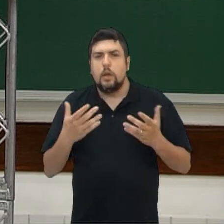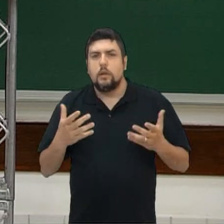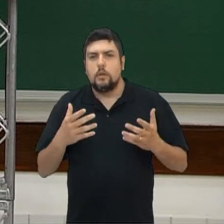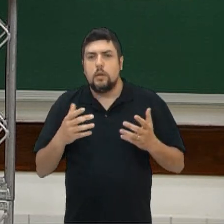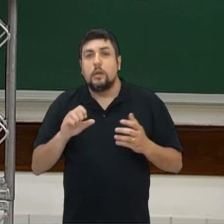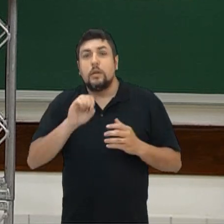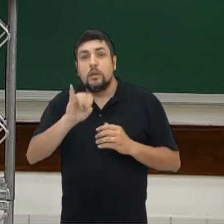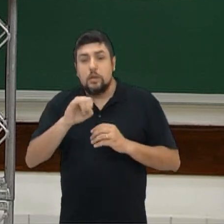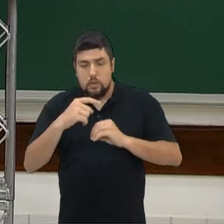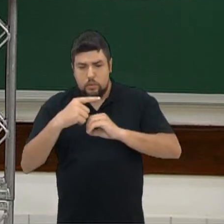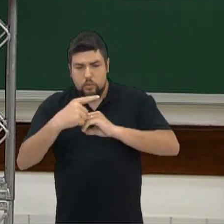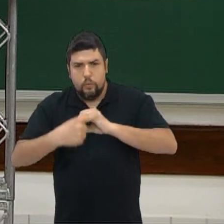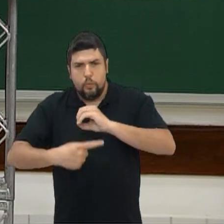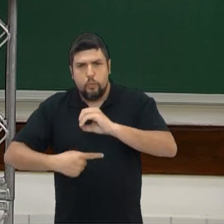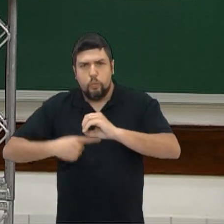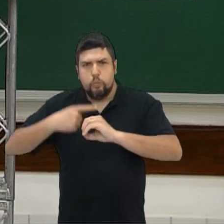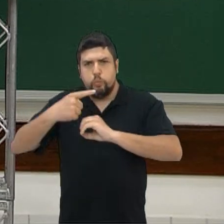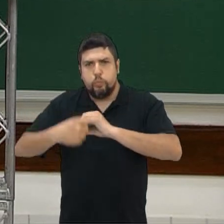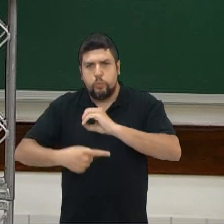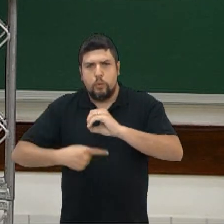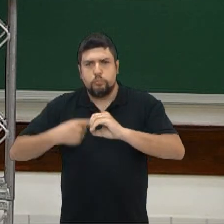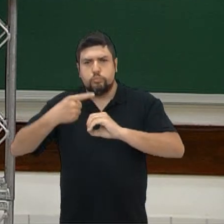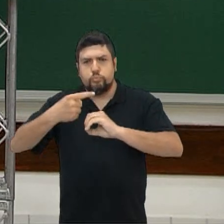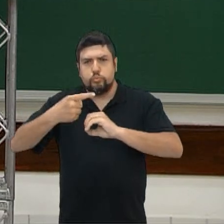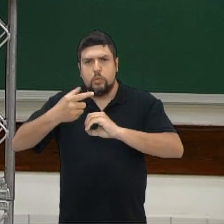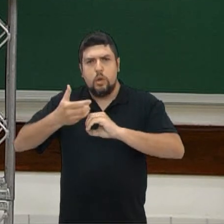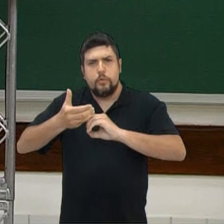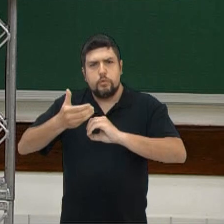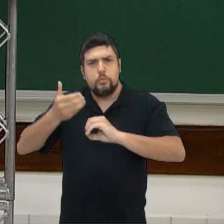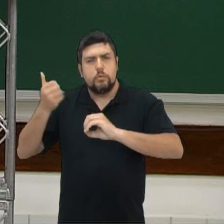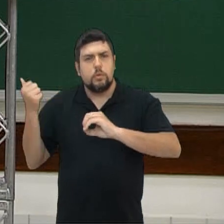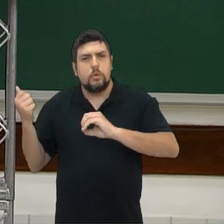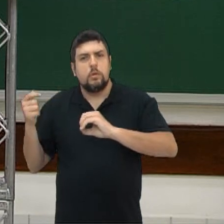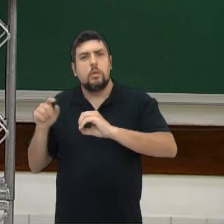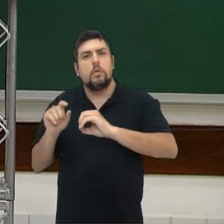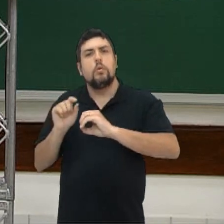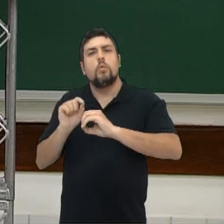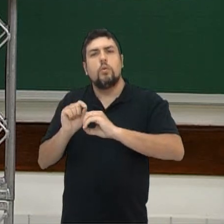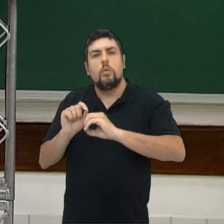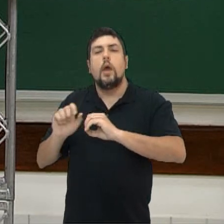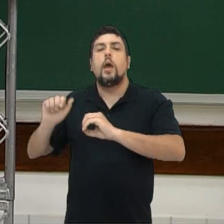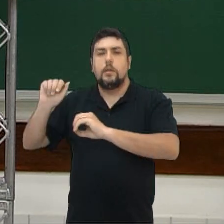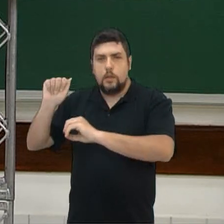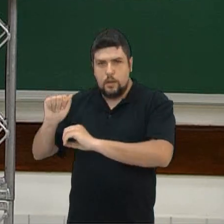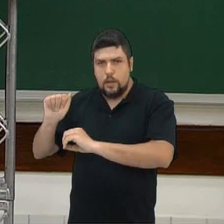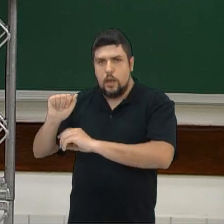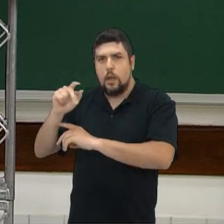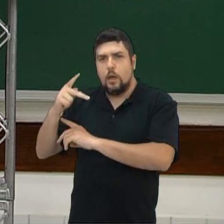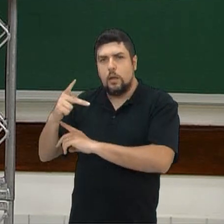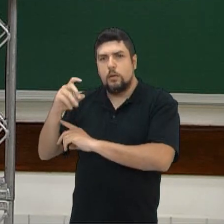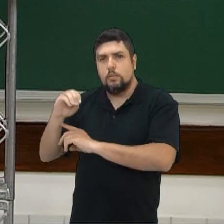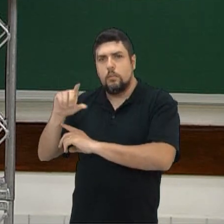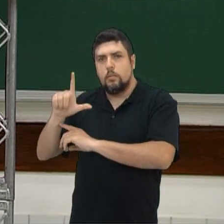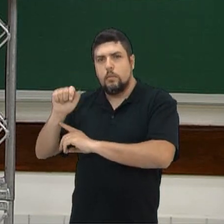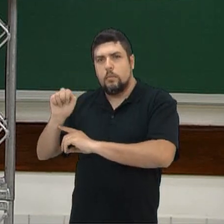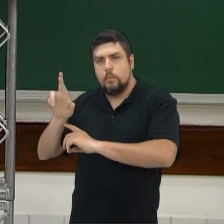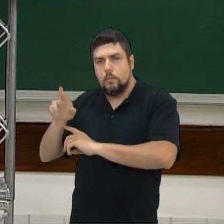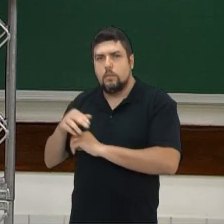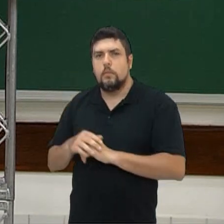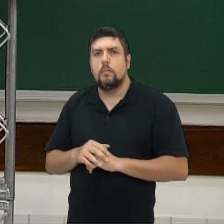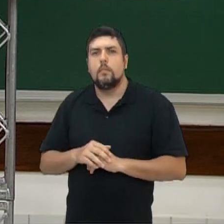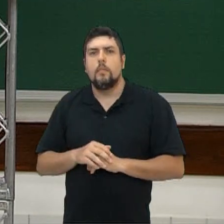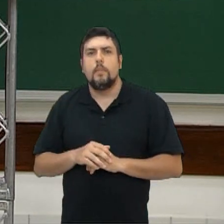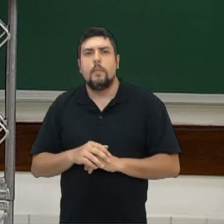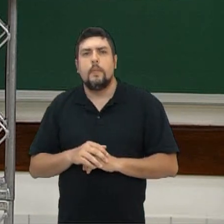daquela substância se anulam, esses compostos eles são apolares. Quando existe uma